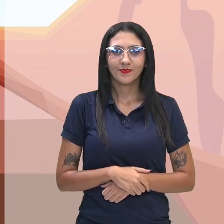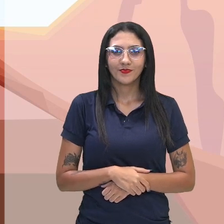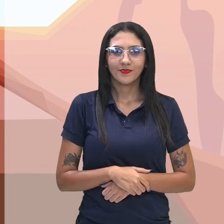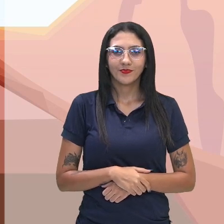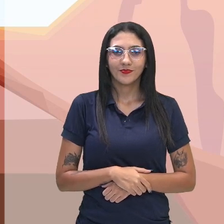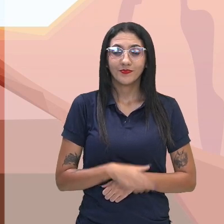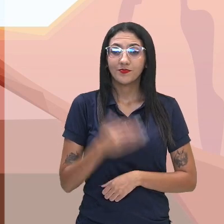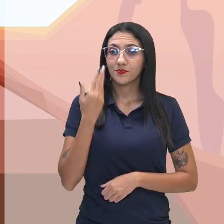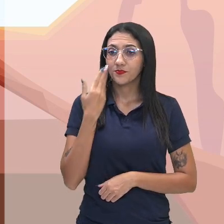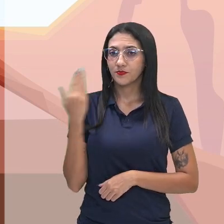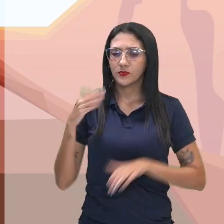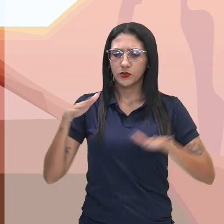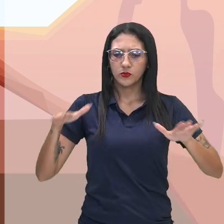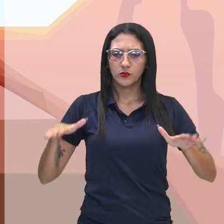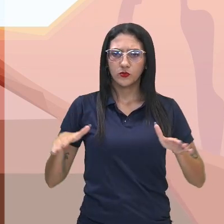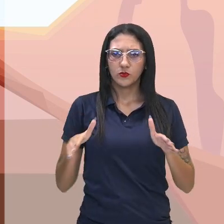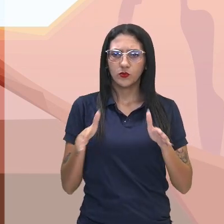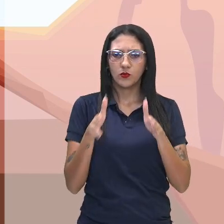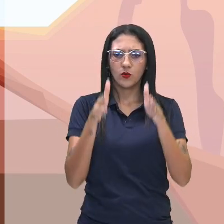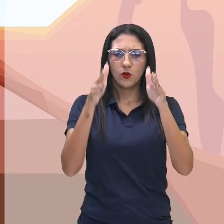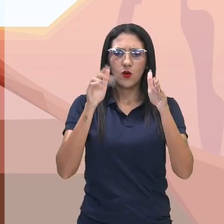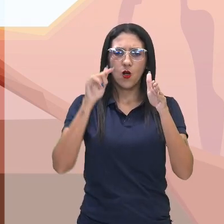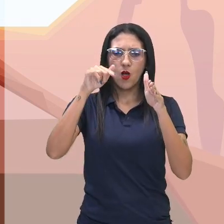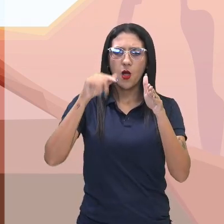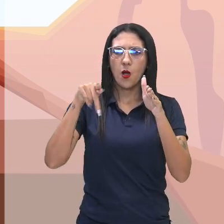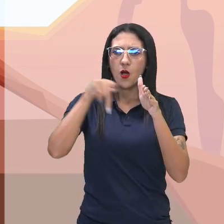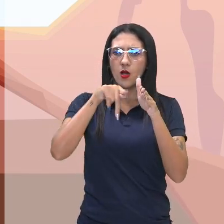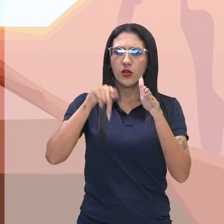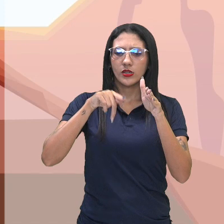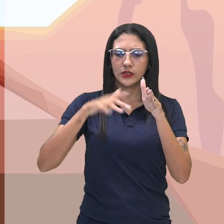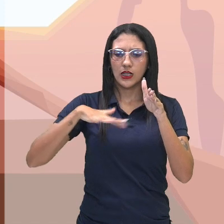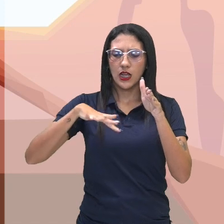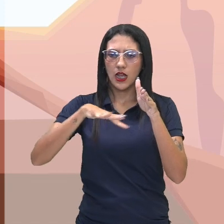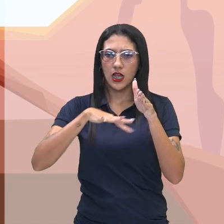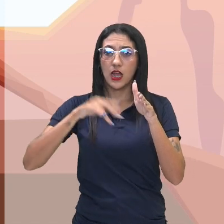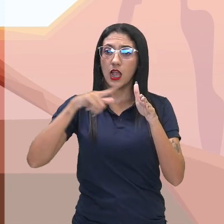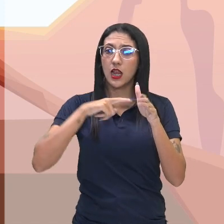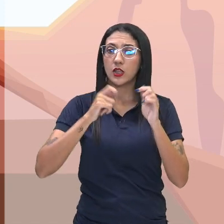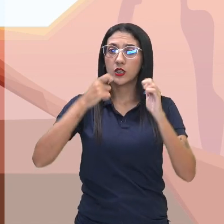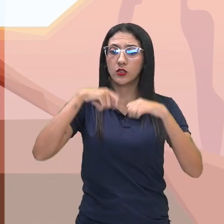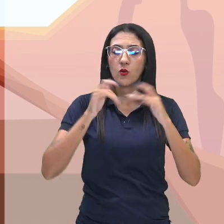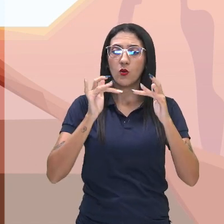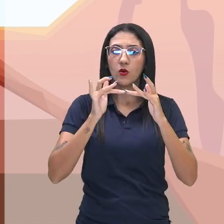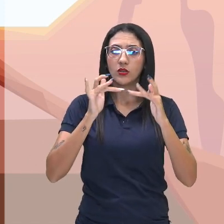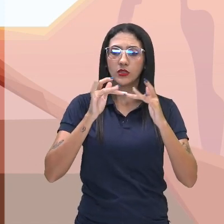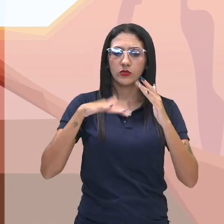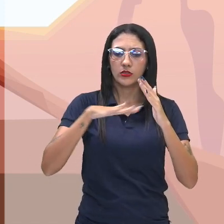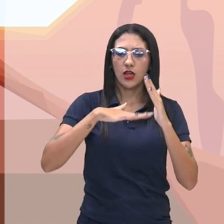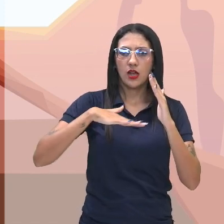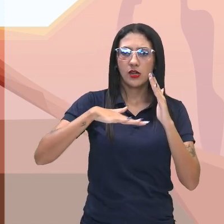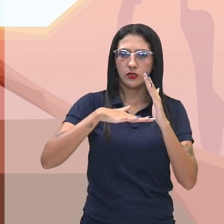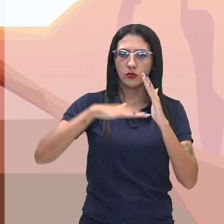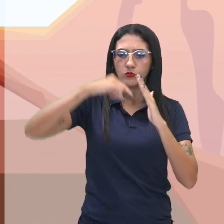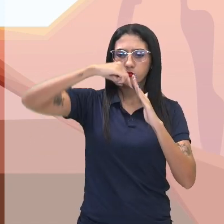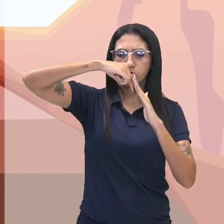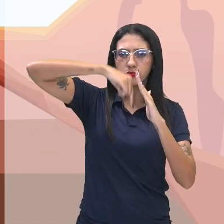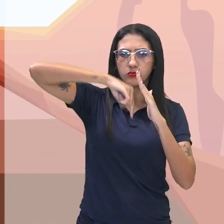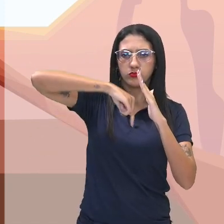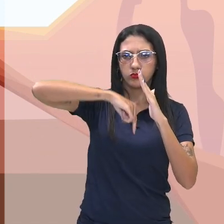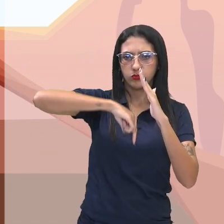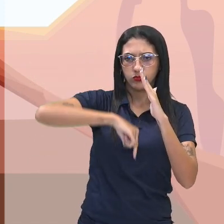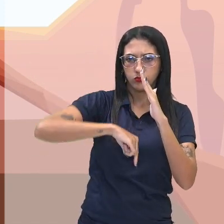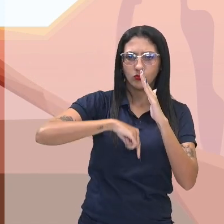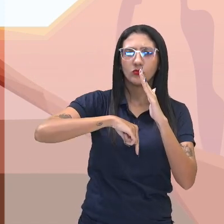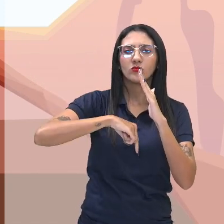Os vulcões são fissuras que ocorrem na crosta terrestre que permitem a comunicação da superfície com o manto por